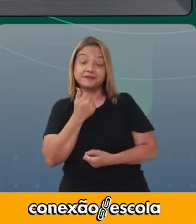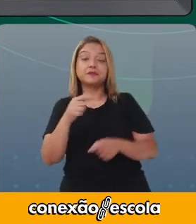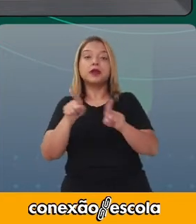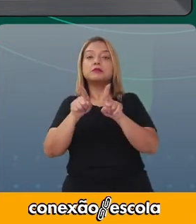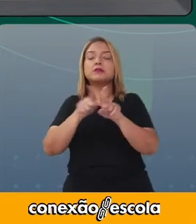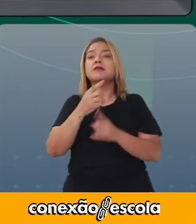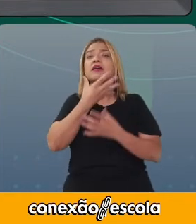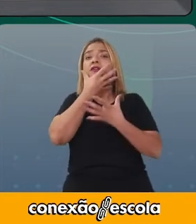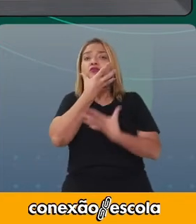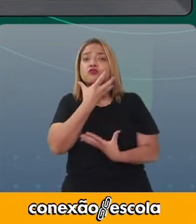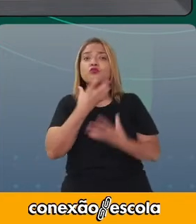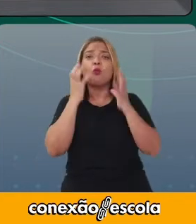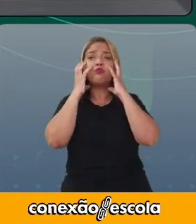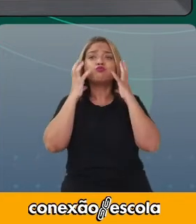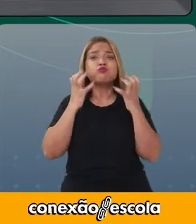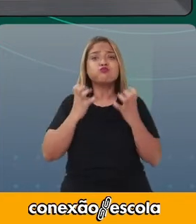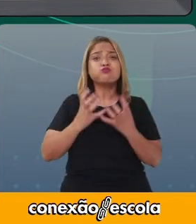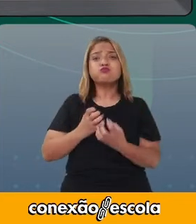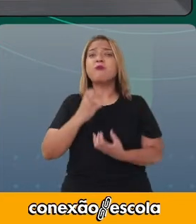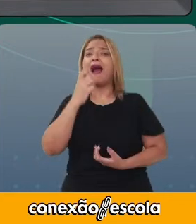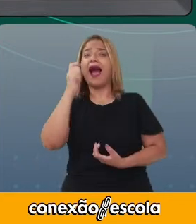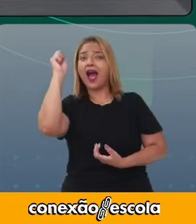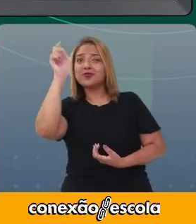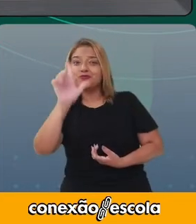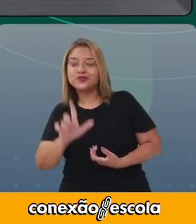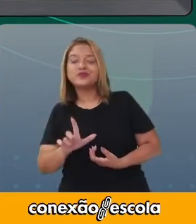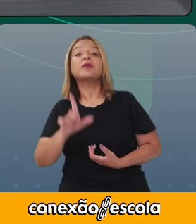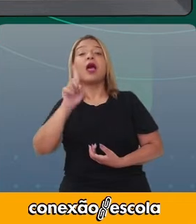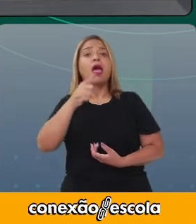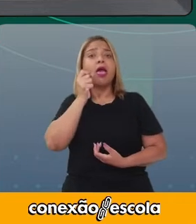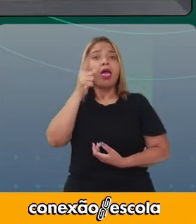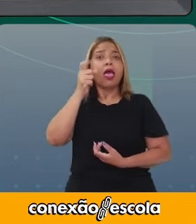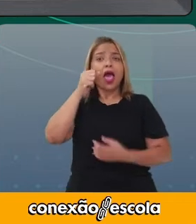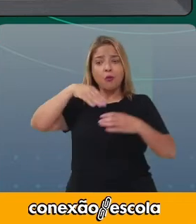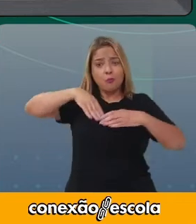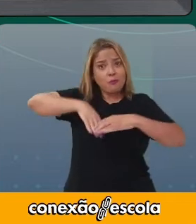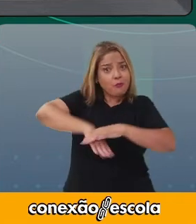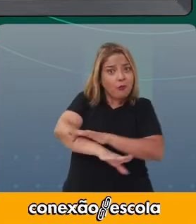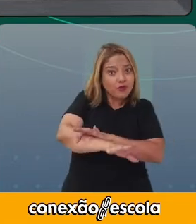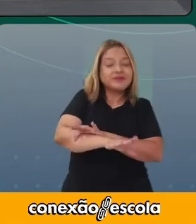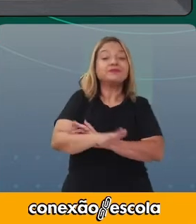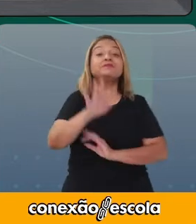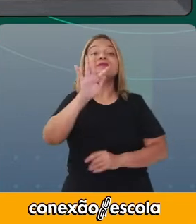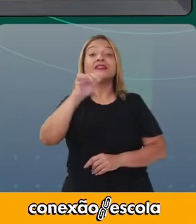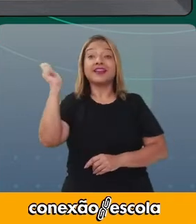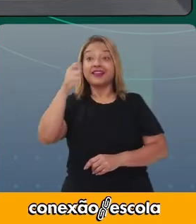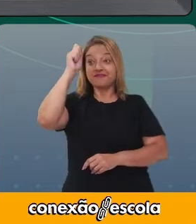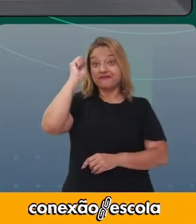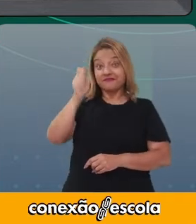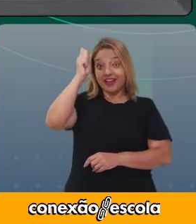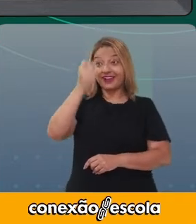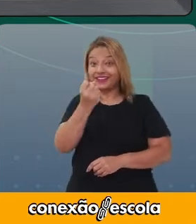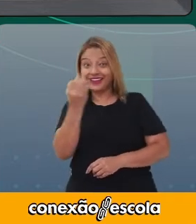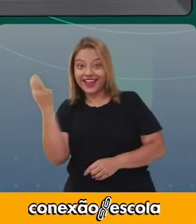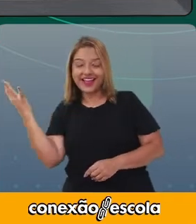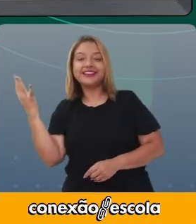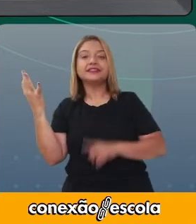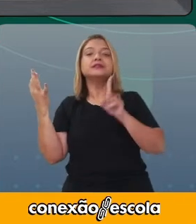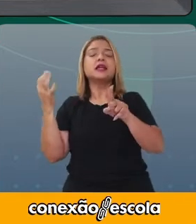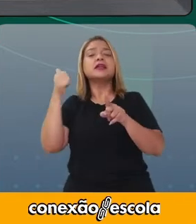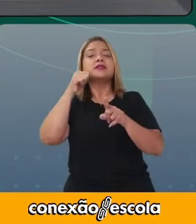Barba Azul, O Gato de Botas, As Fadas, Cinderela ou a